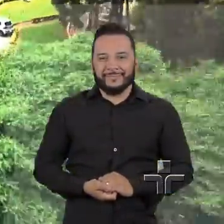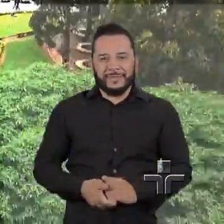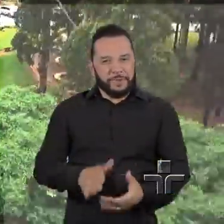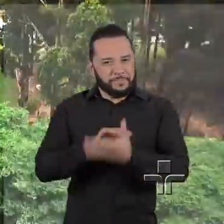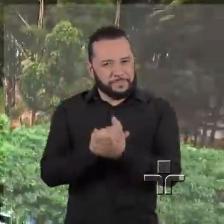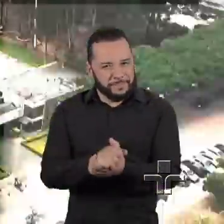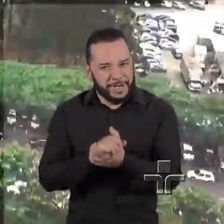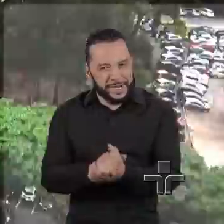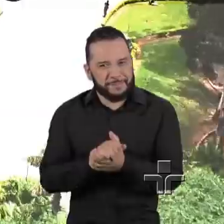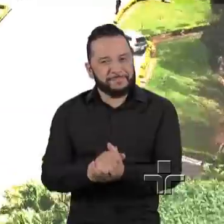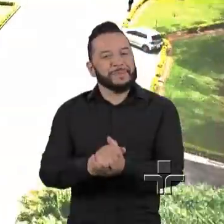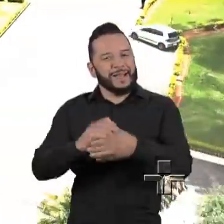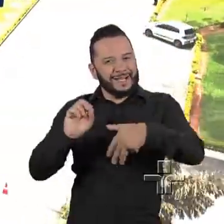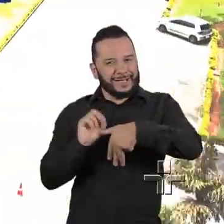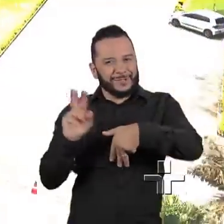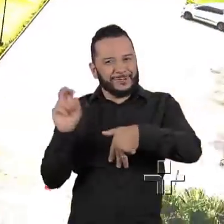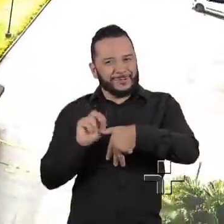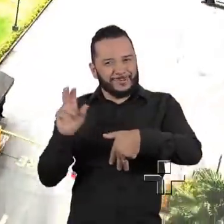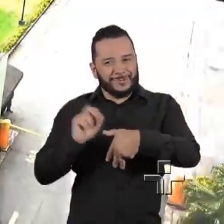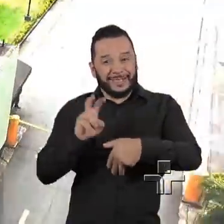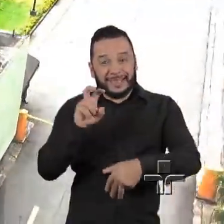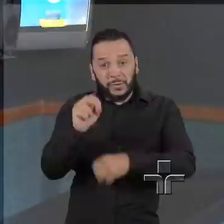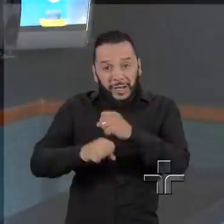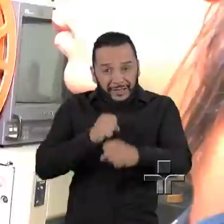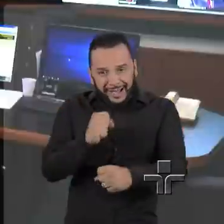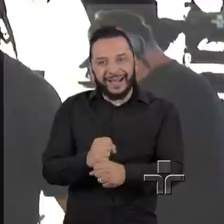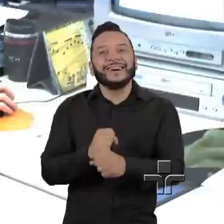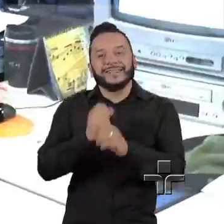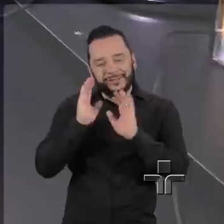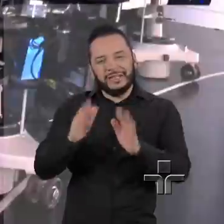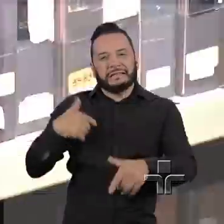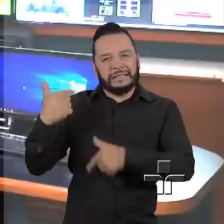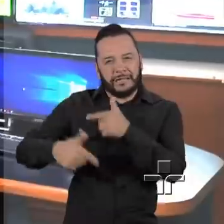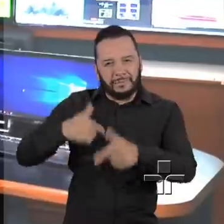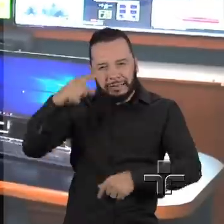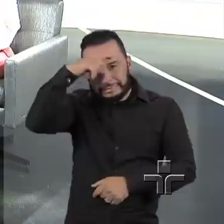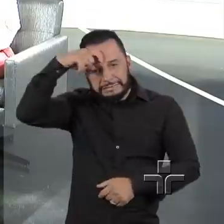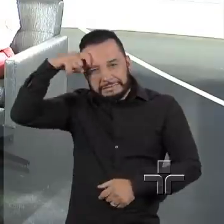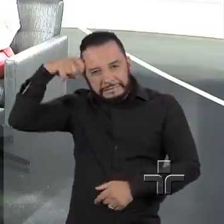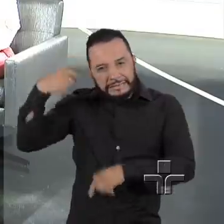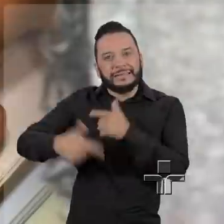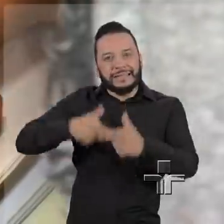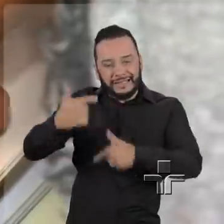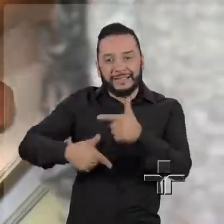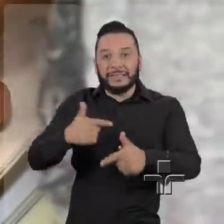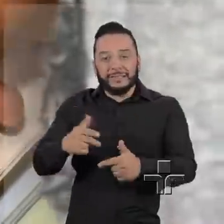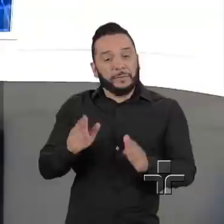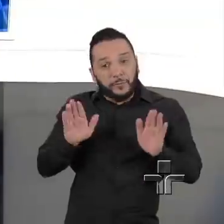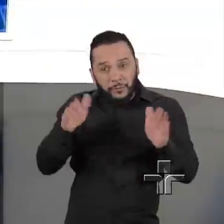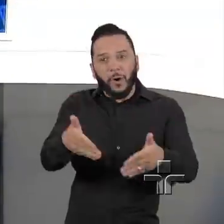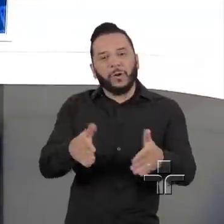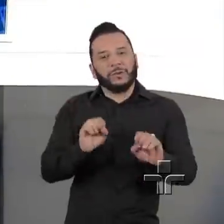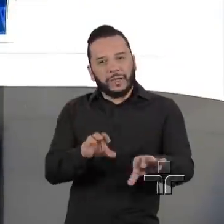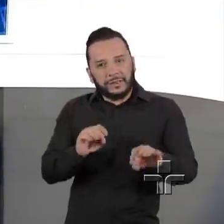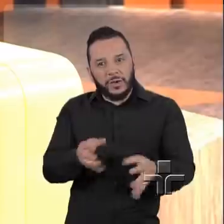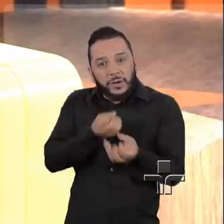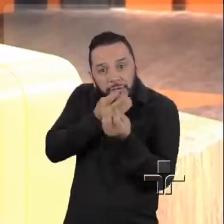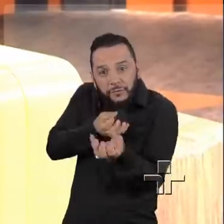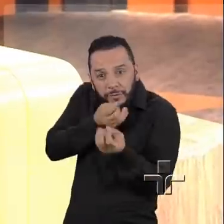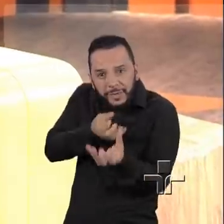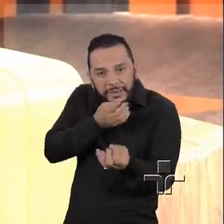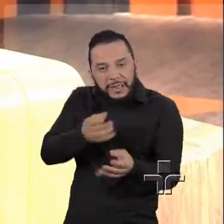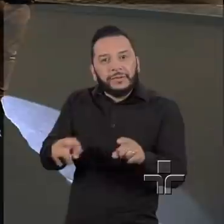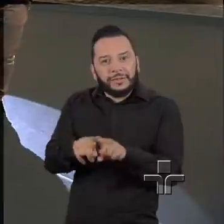Parabéns à TV Cultura pelos 50 anos de intenso trabalho, sempre voltado à educação, informação